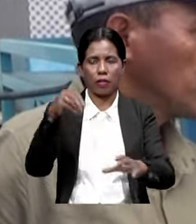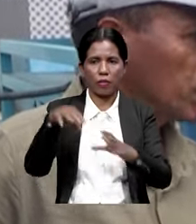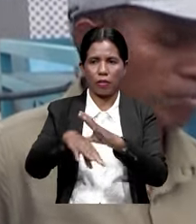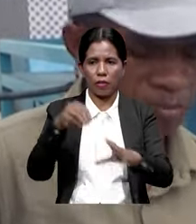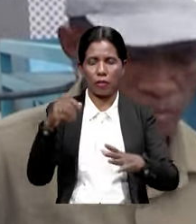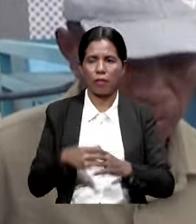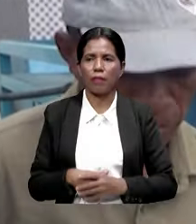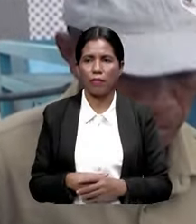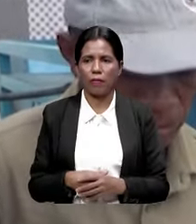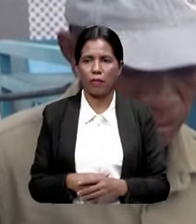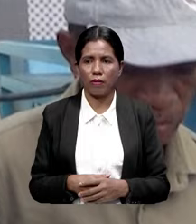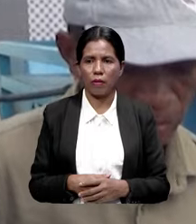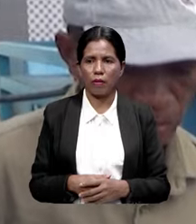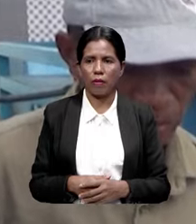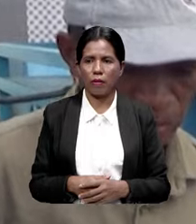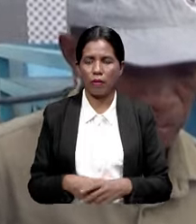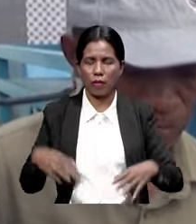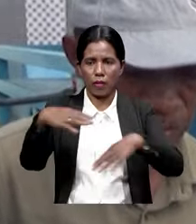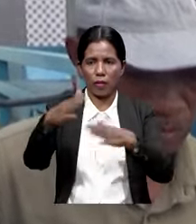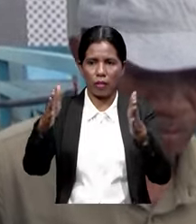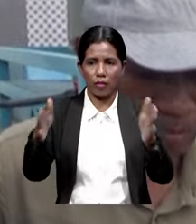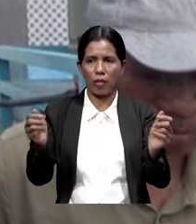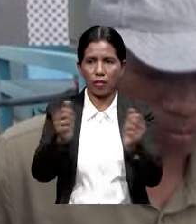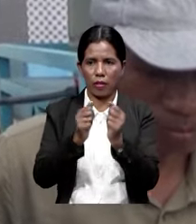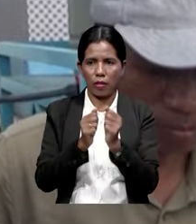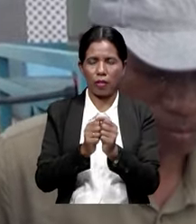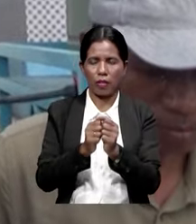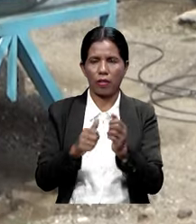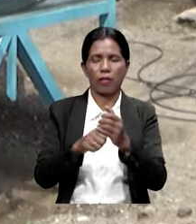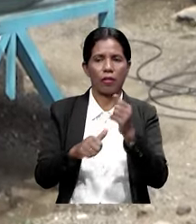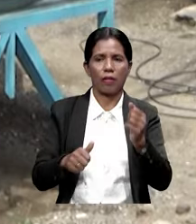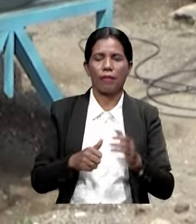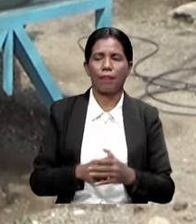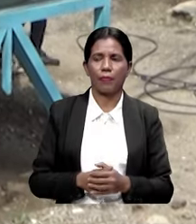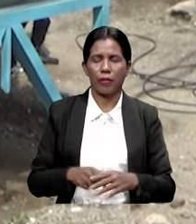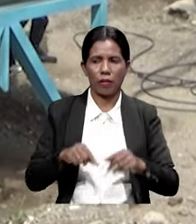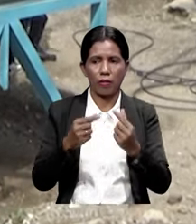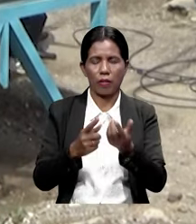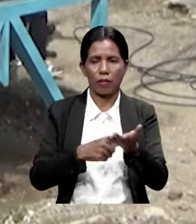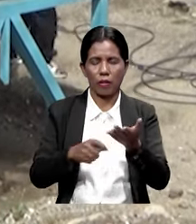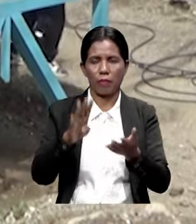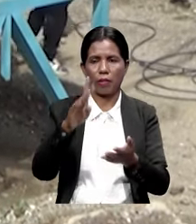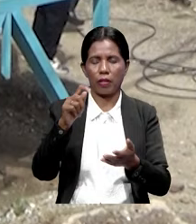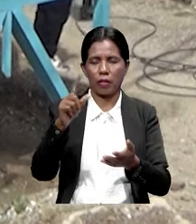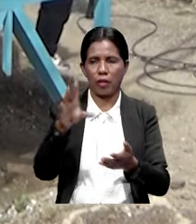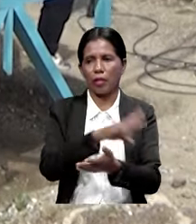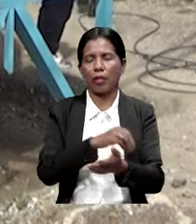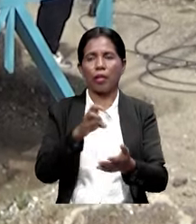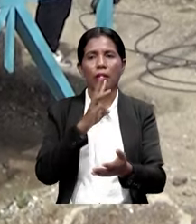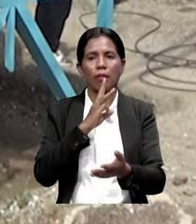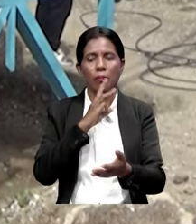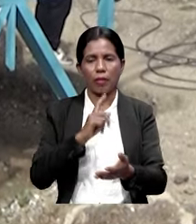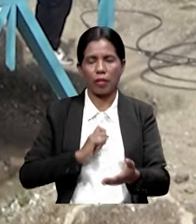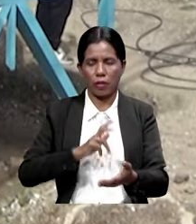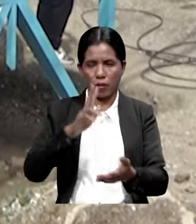tampouco ia ninha tanque, dá muito que não se tinha nenhum, né? Equipa técnico BTL, halo canalização B, batas tolo,